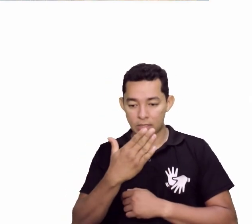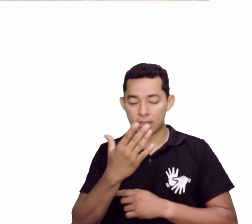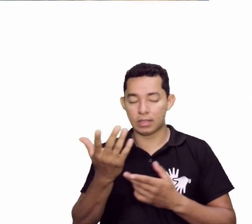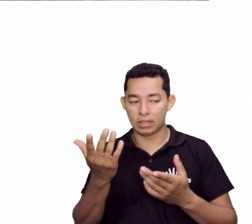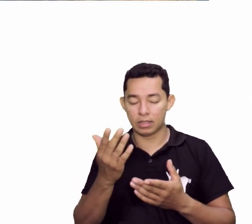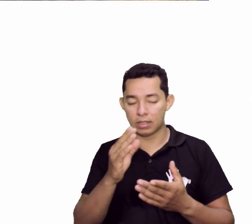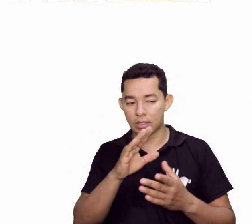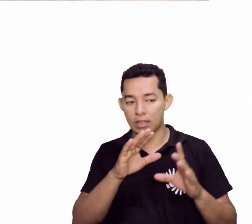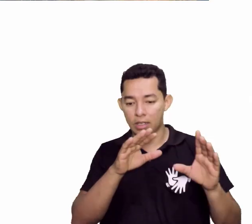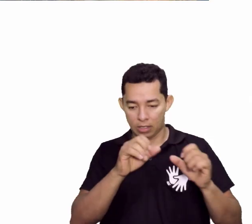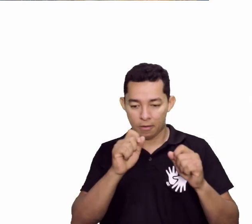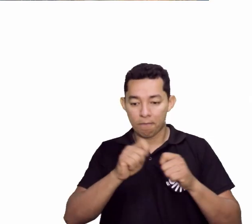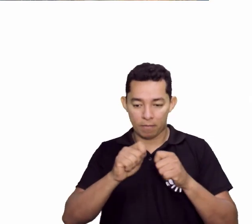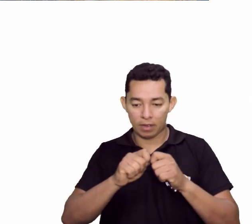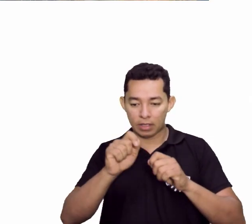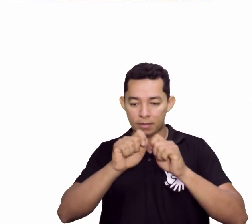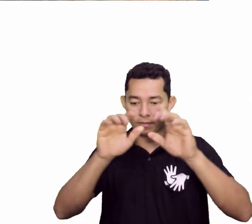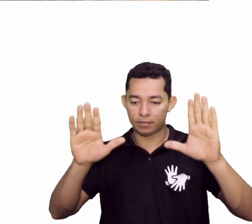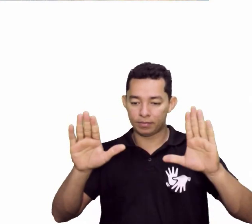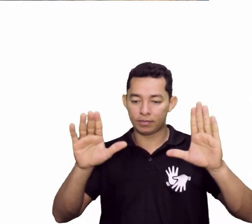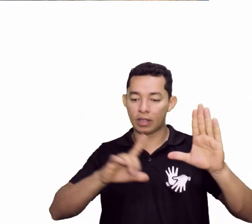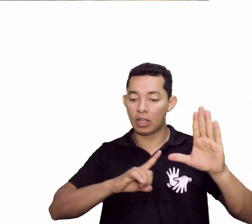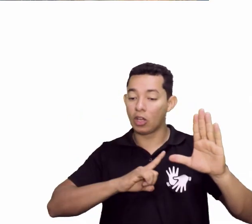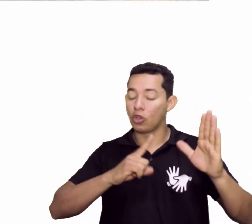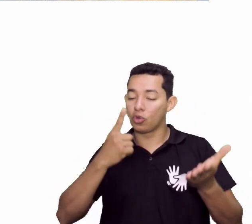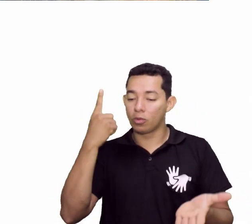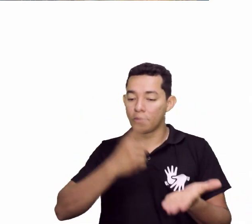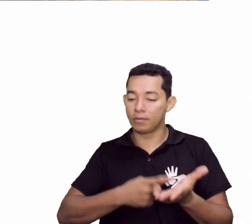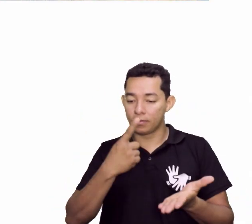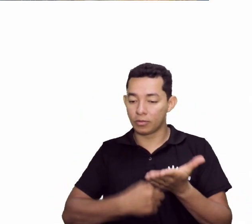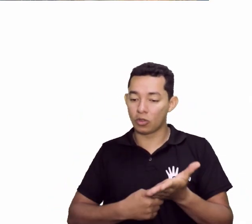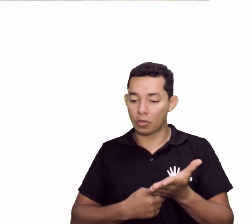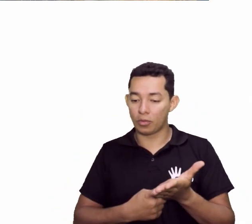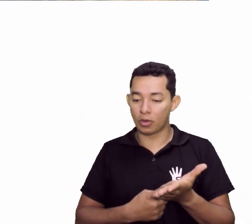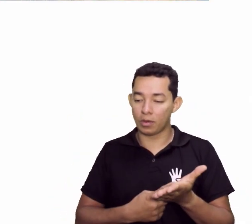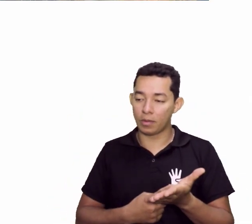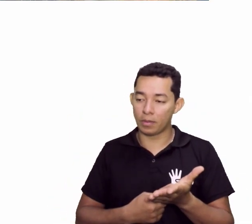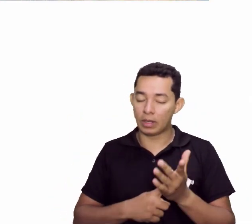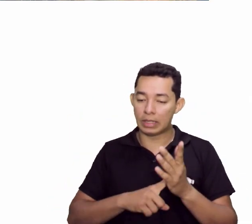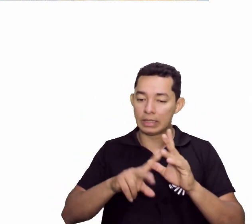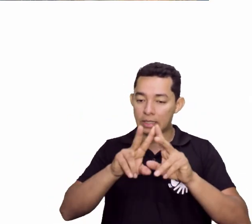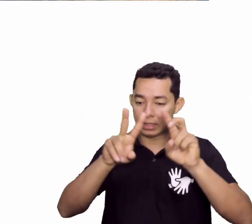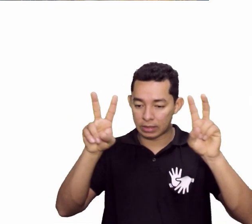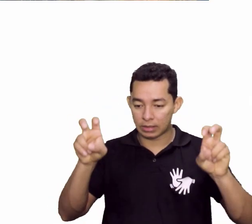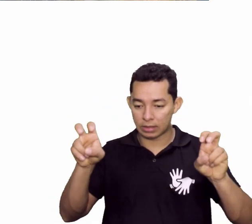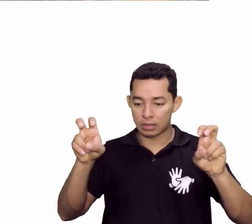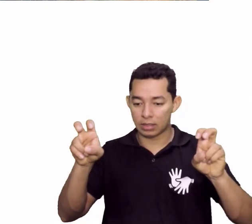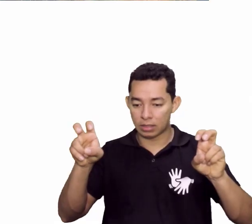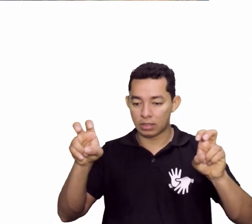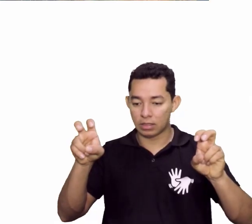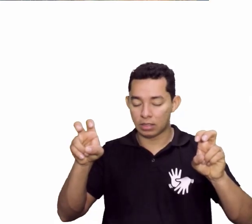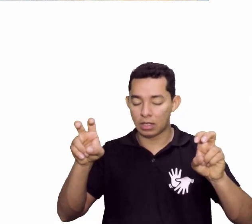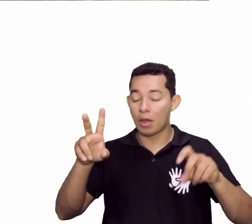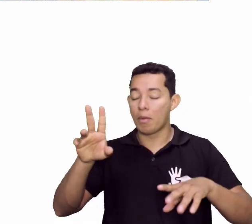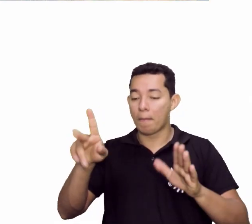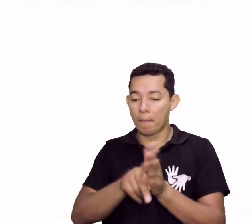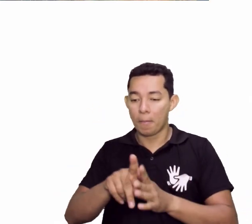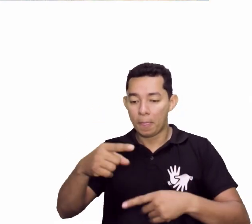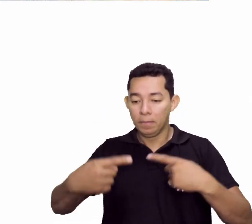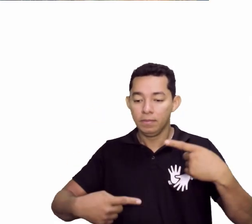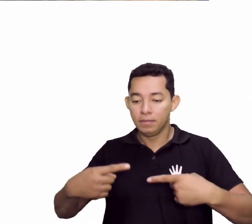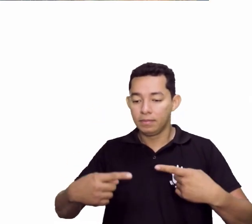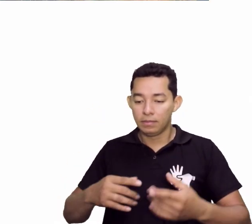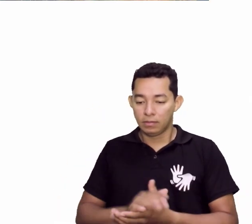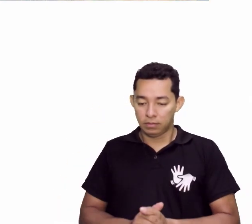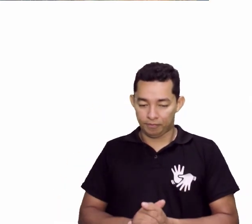comprometiam, né? Eram comprometidas com a tematização da nação e da política. Então, veja